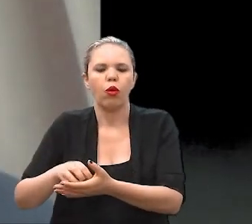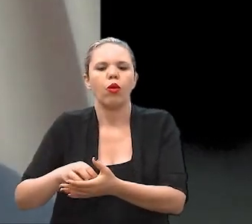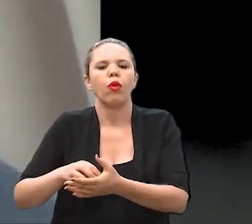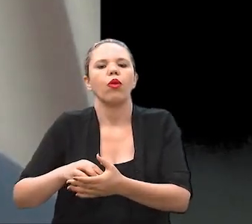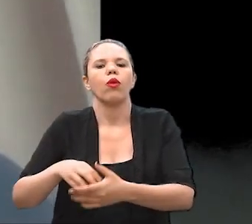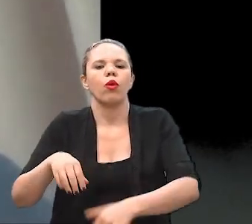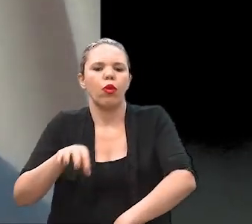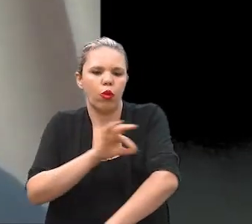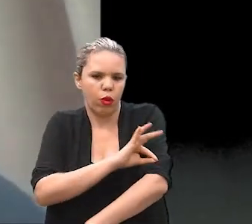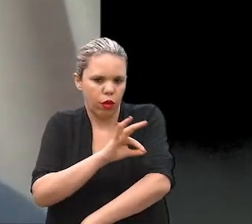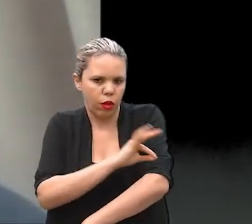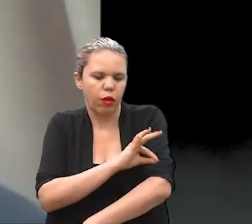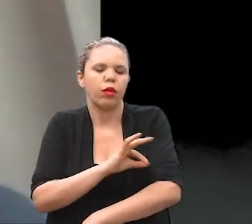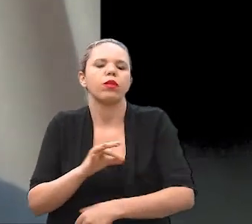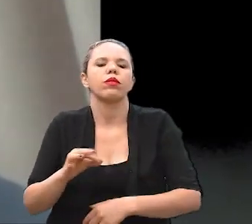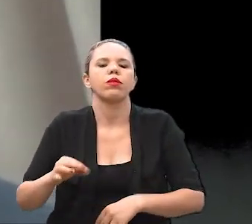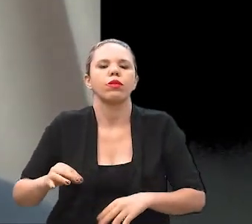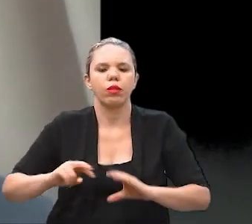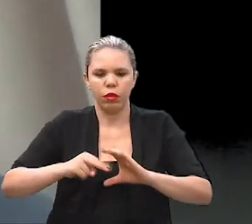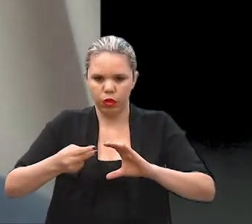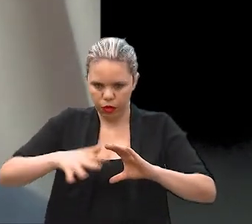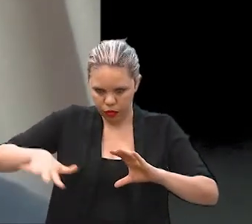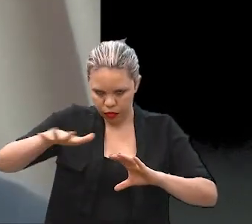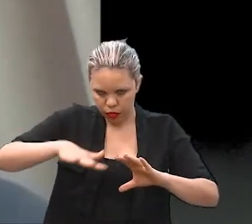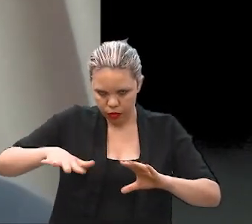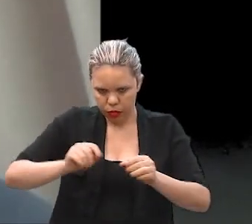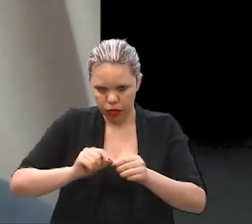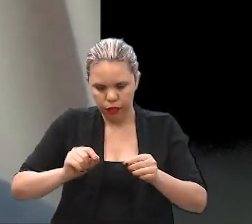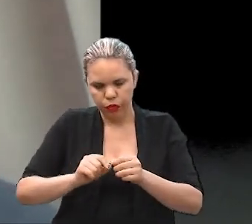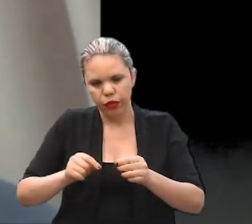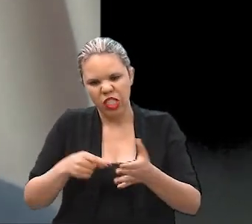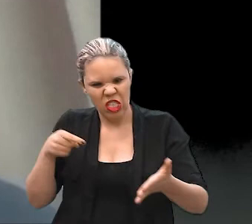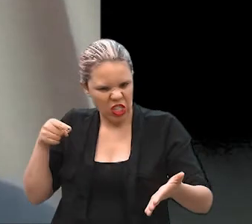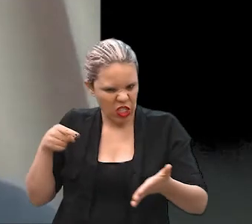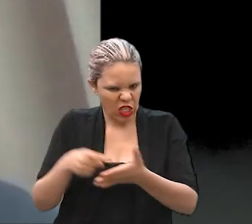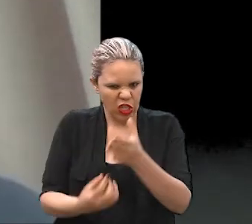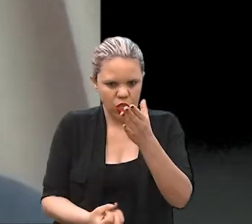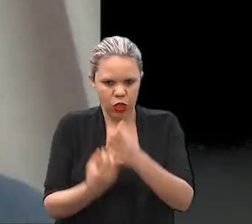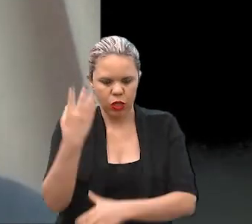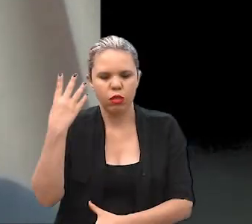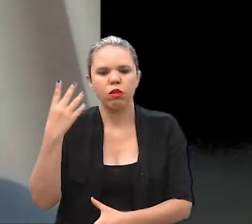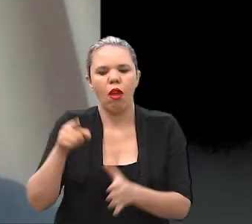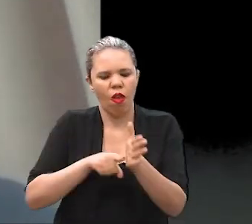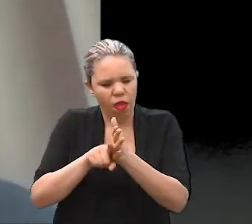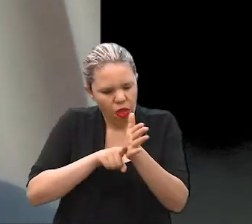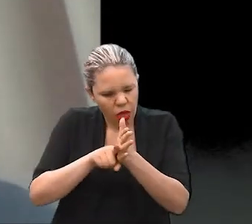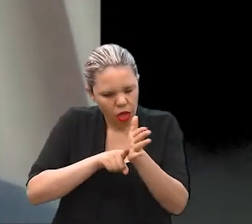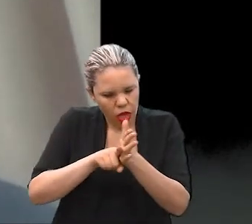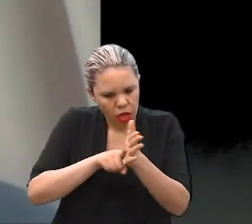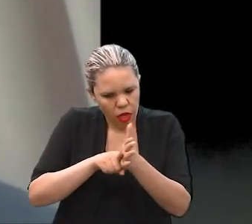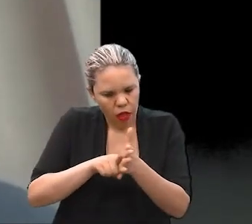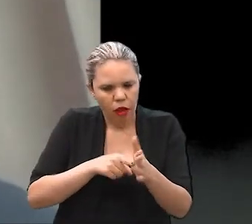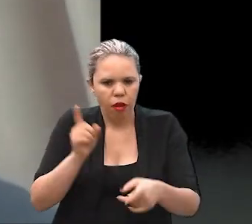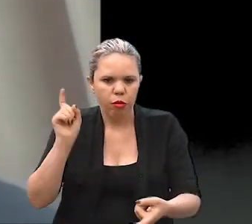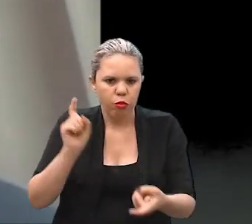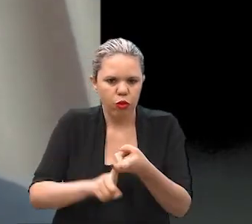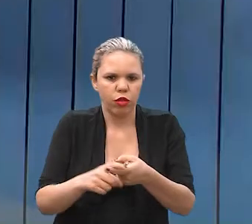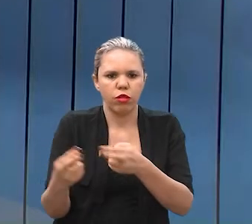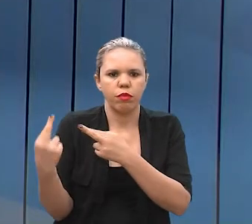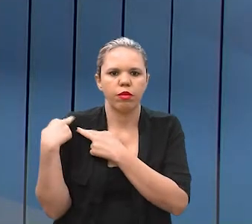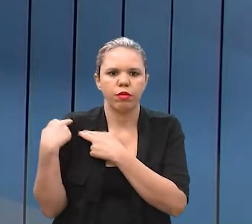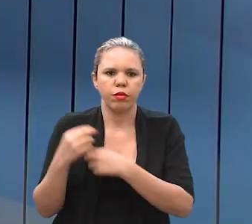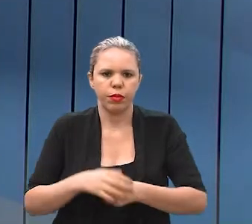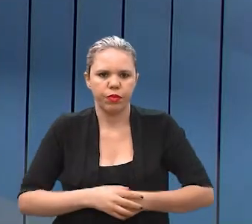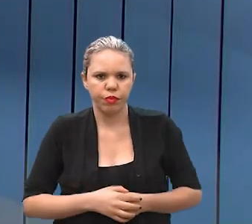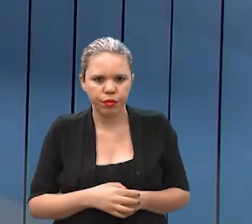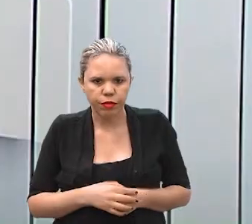executivo, o poder legislativo, é que vai fazer com que essas denúncias sejam investigadas e punidos os responsáveis.